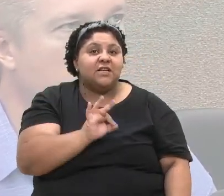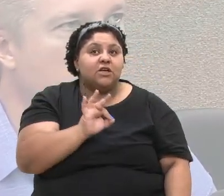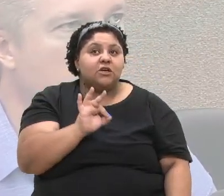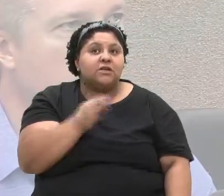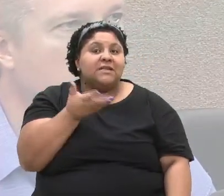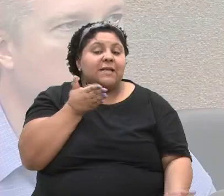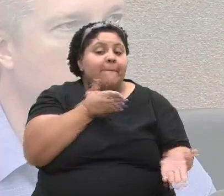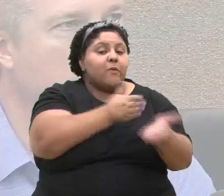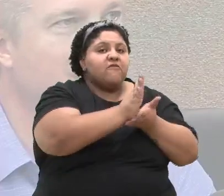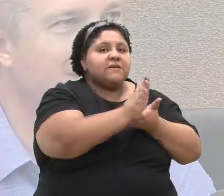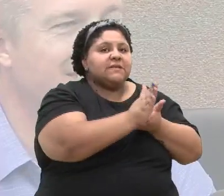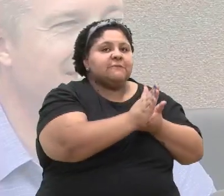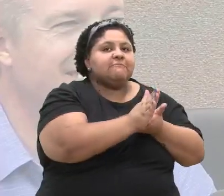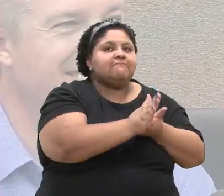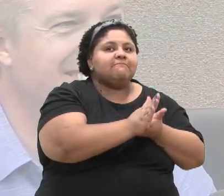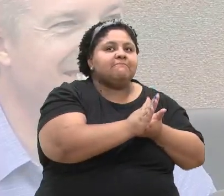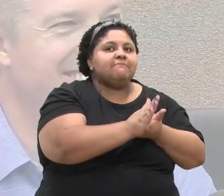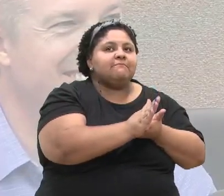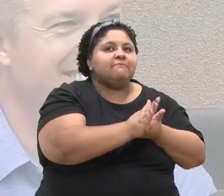aprovação, é